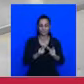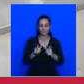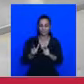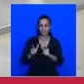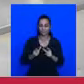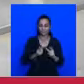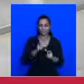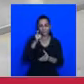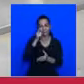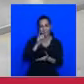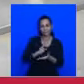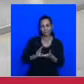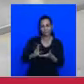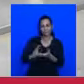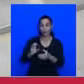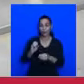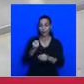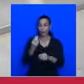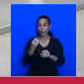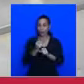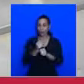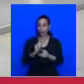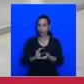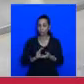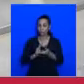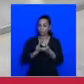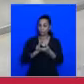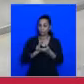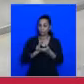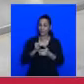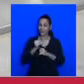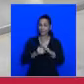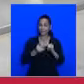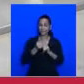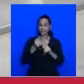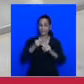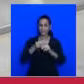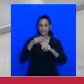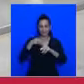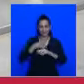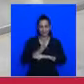poderá saber de onde são as apostas vencedoras ou se o prêmio está acumulado